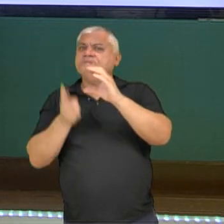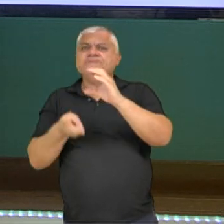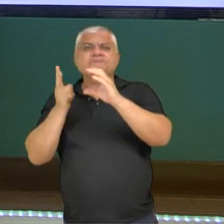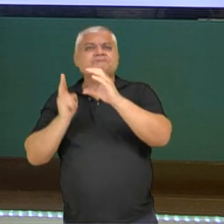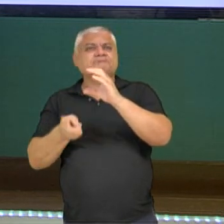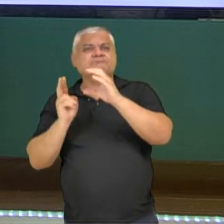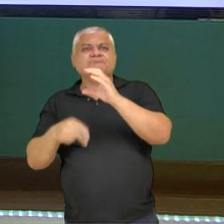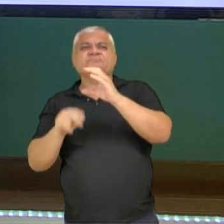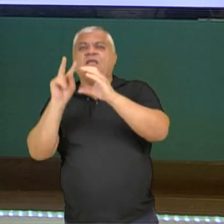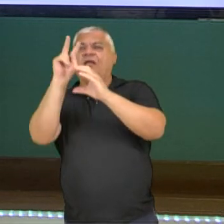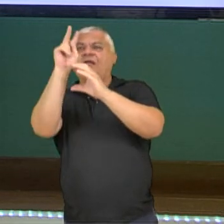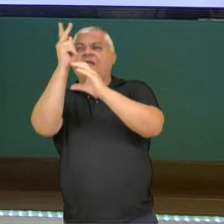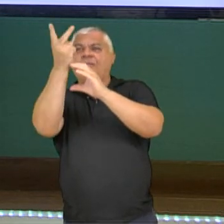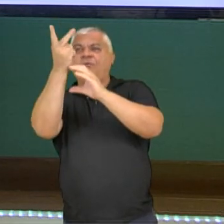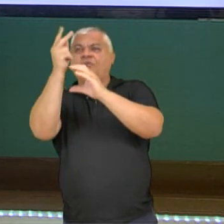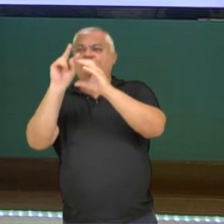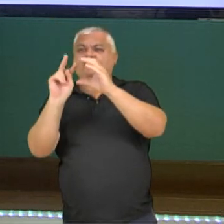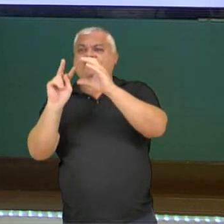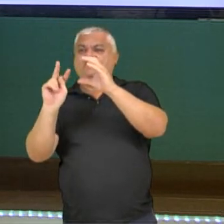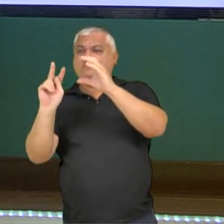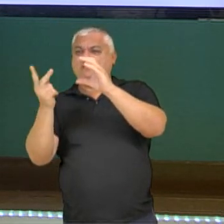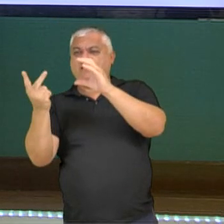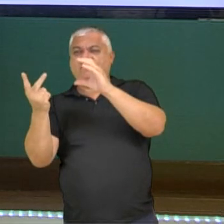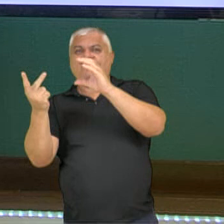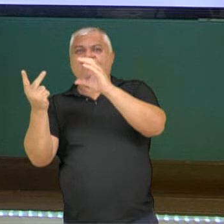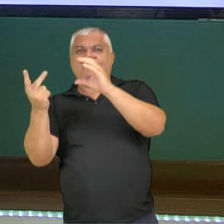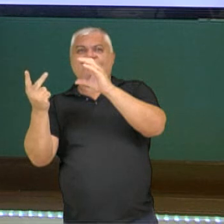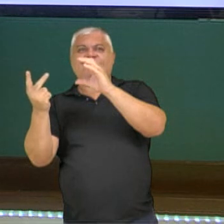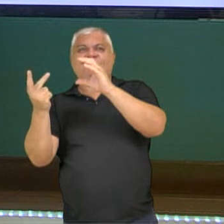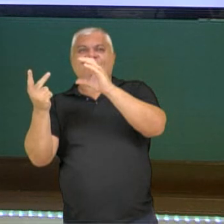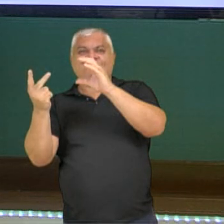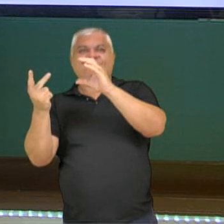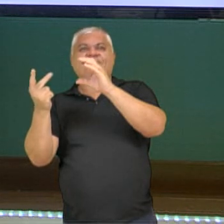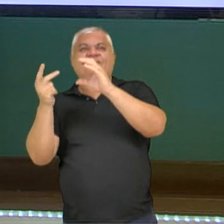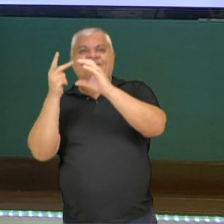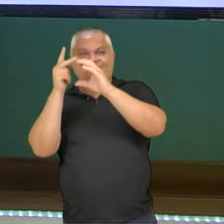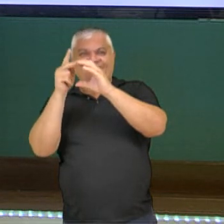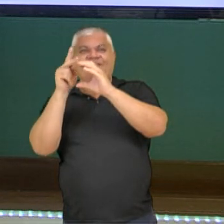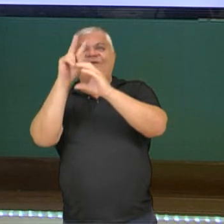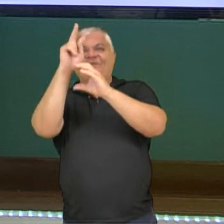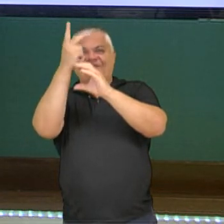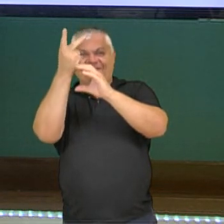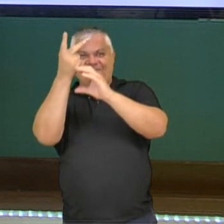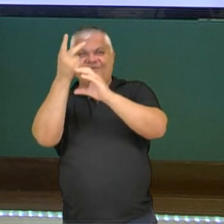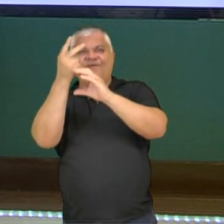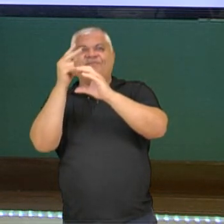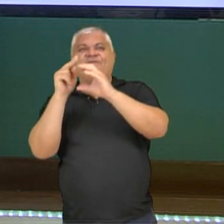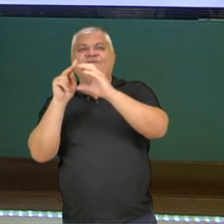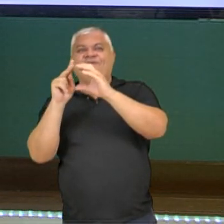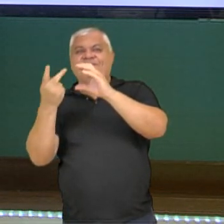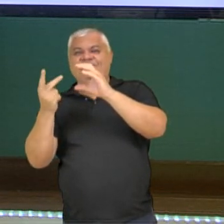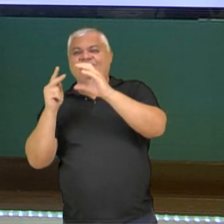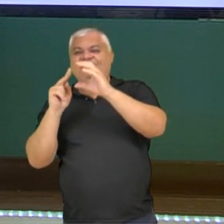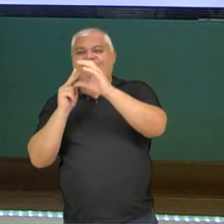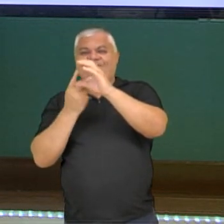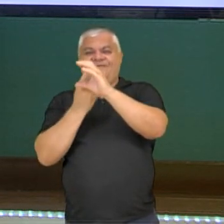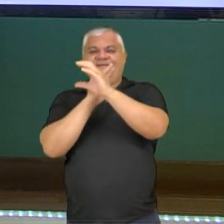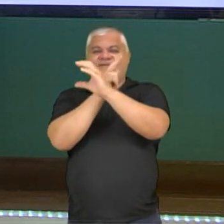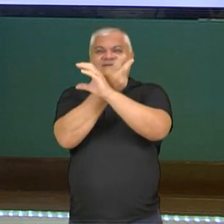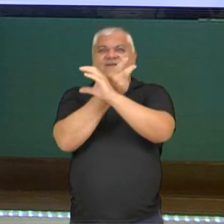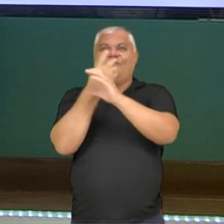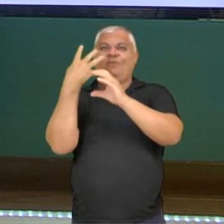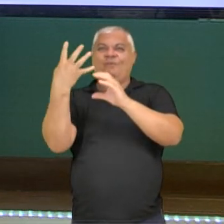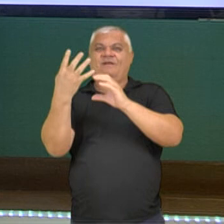Então, aqui tem um carbono, tá? Observe, um carbono ele faz 1, 2, 3